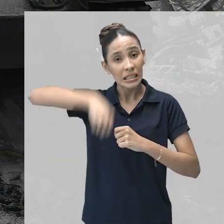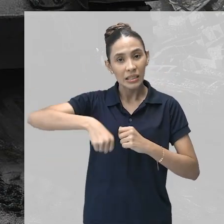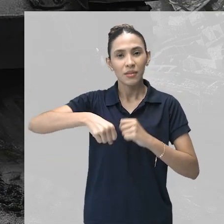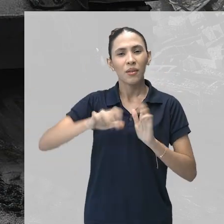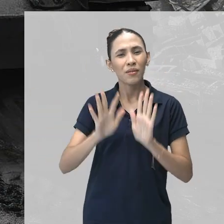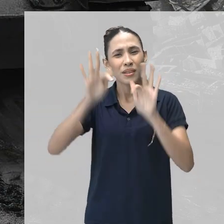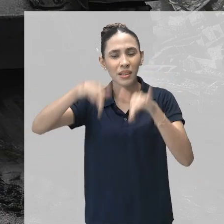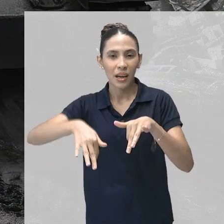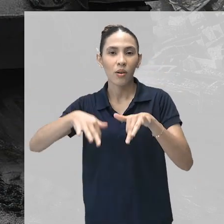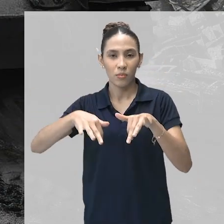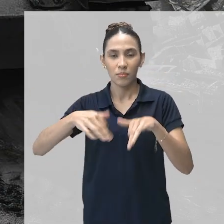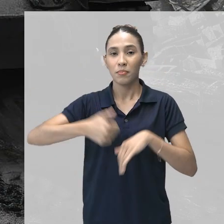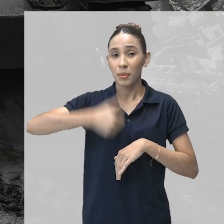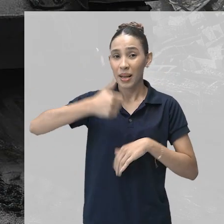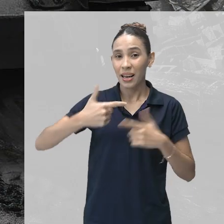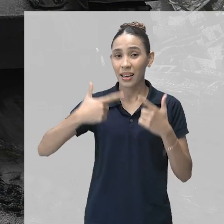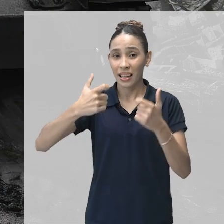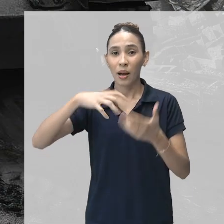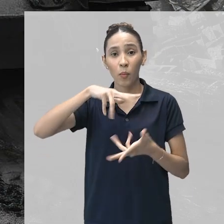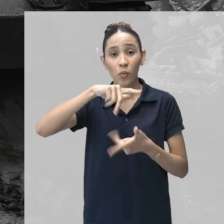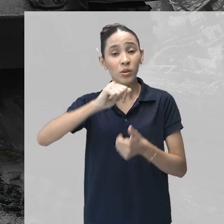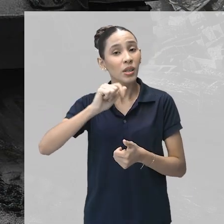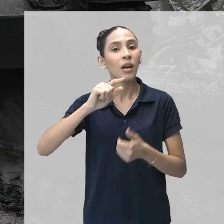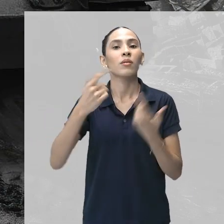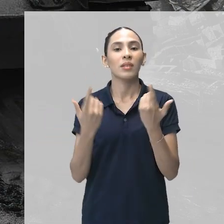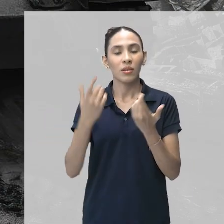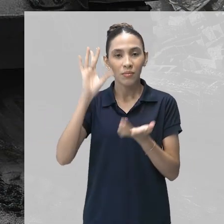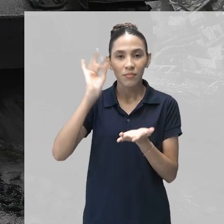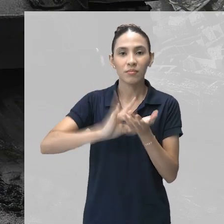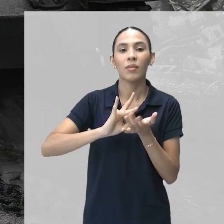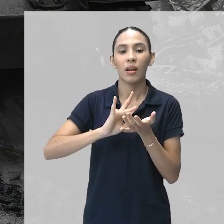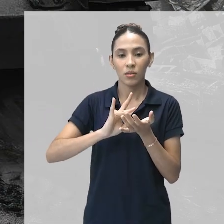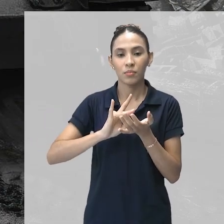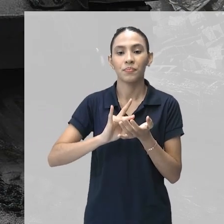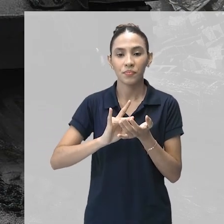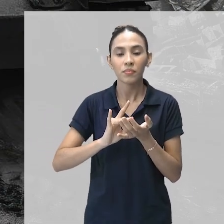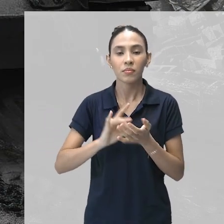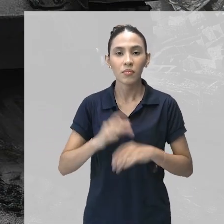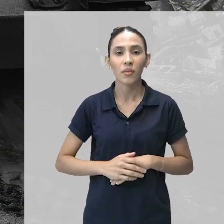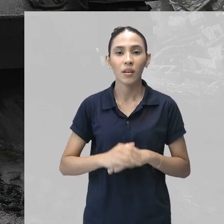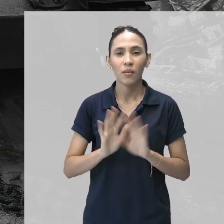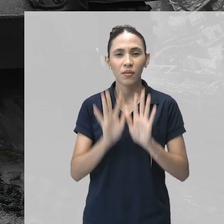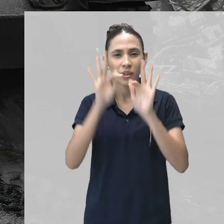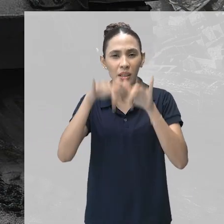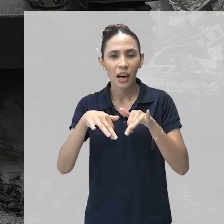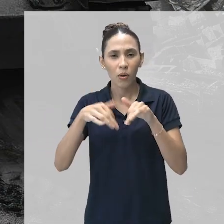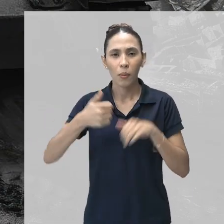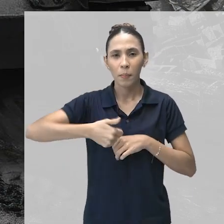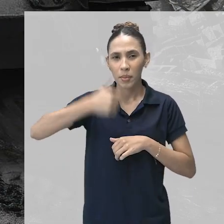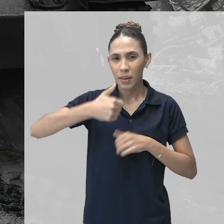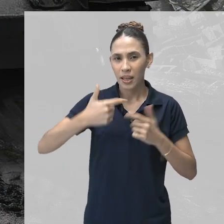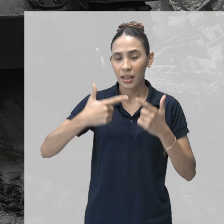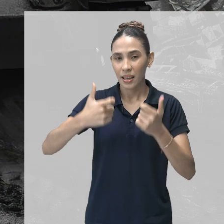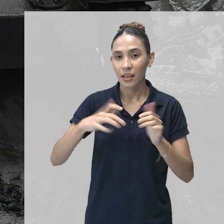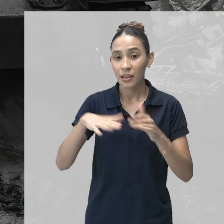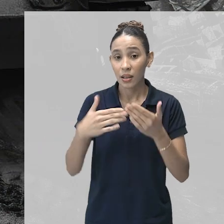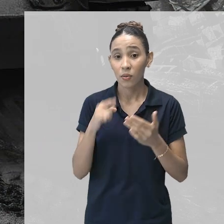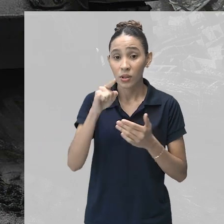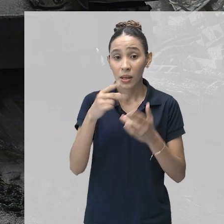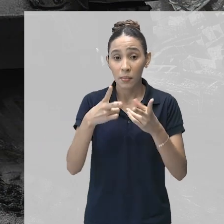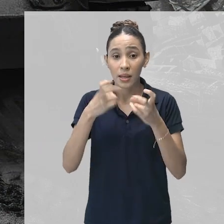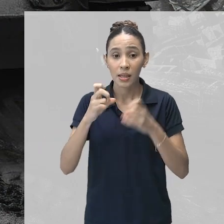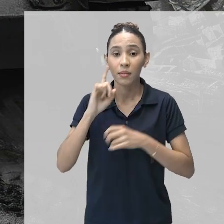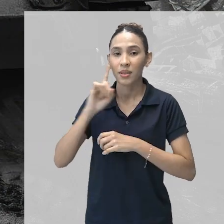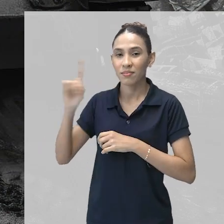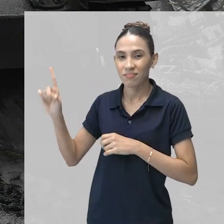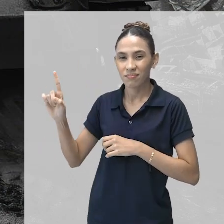da Primeira Guerra Mundial e foi um fator determinante, certo? Lá no finalzinho da Primeira Guerra. Então, vocês estão vendo aqui um